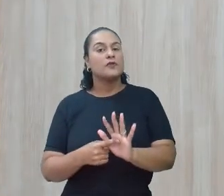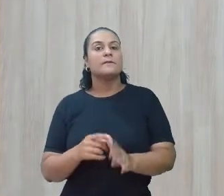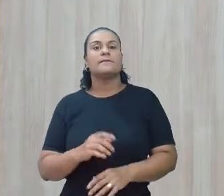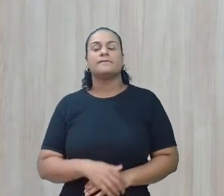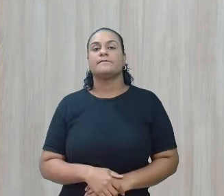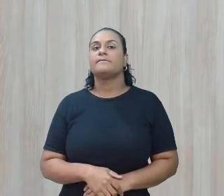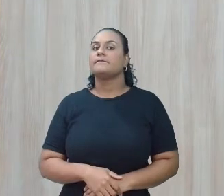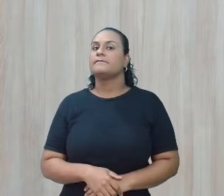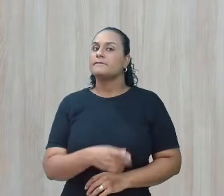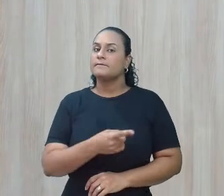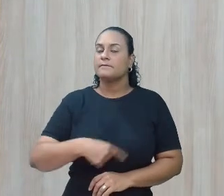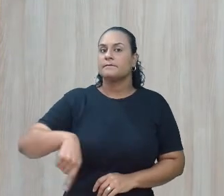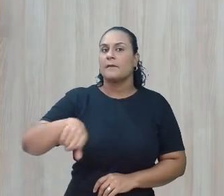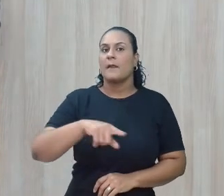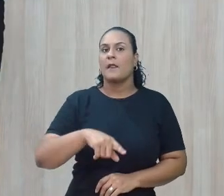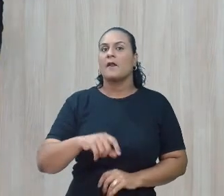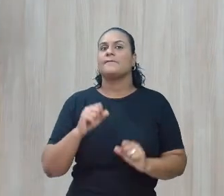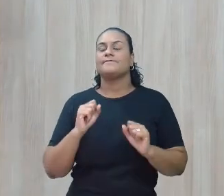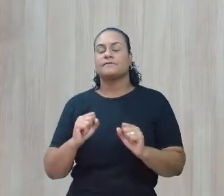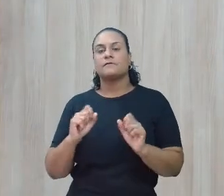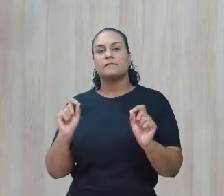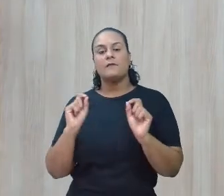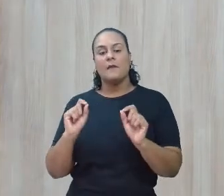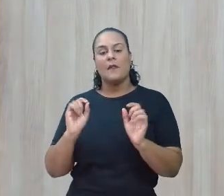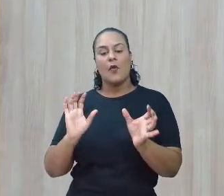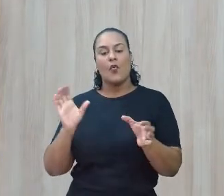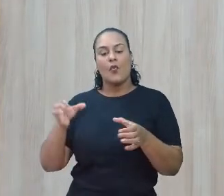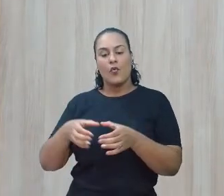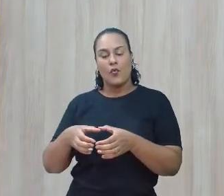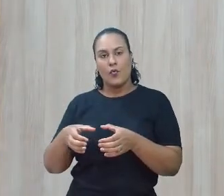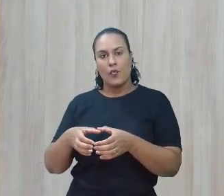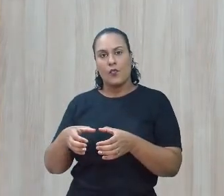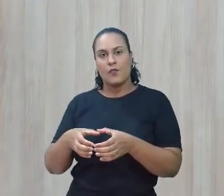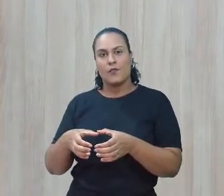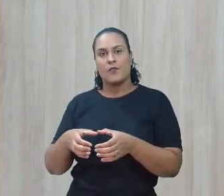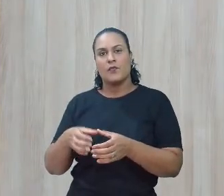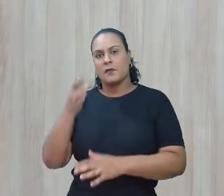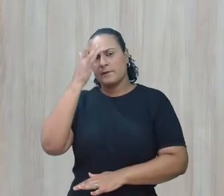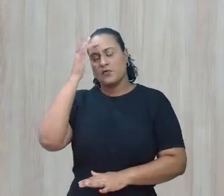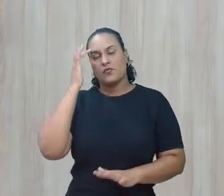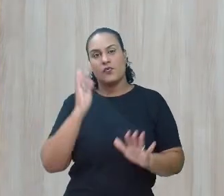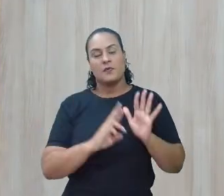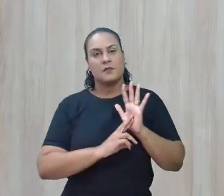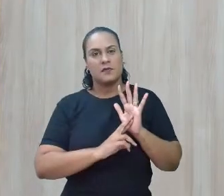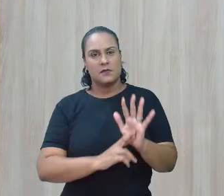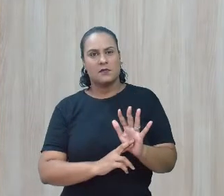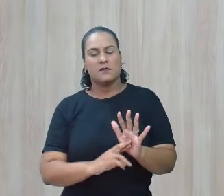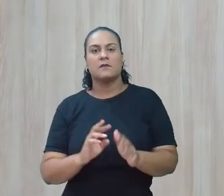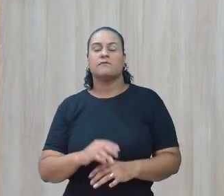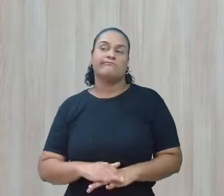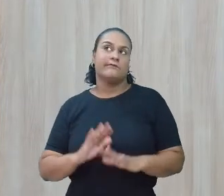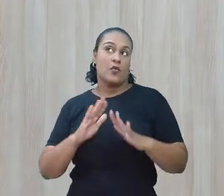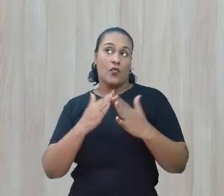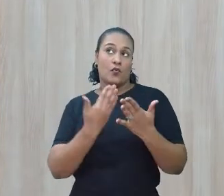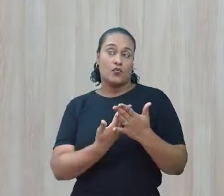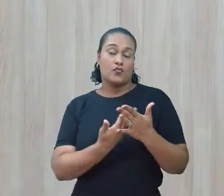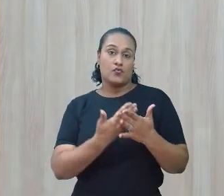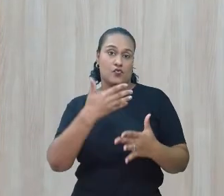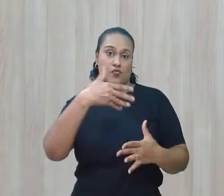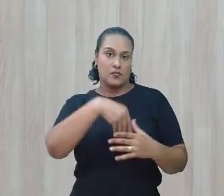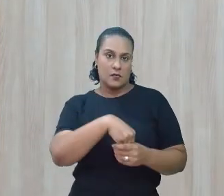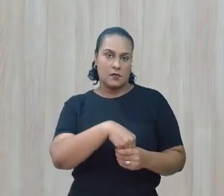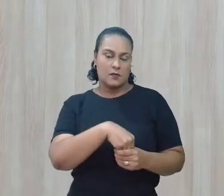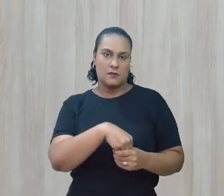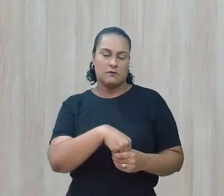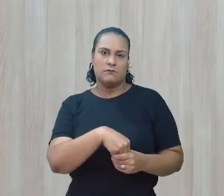Vocês poderiam ter um grupo de representantes, por exemplo. Imaginemos a situação de uma escola, né? E